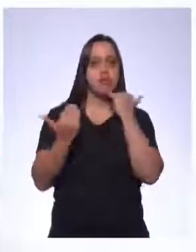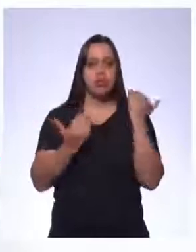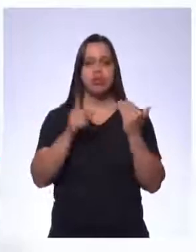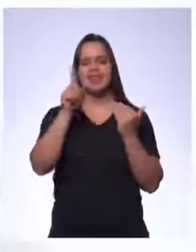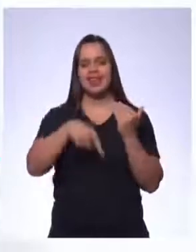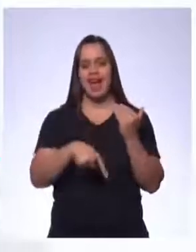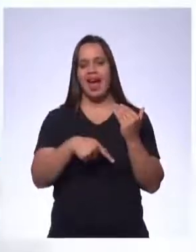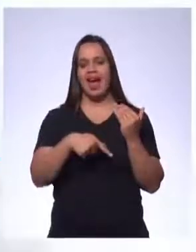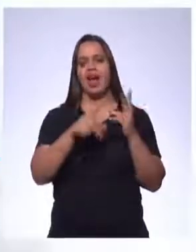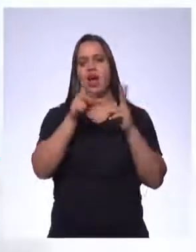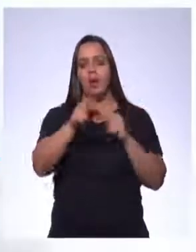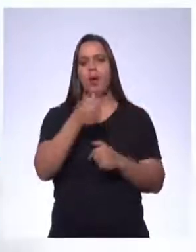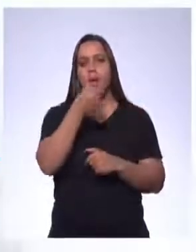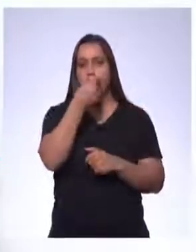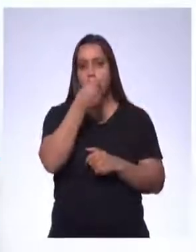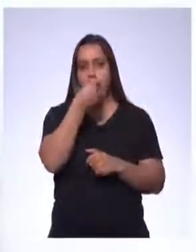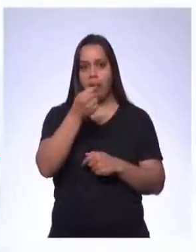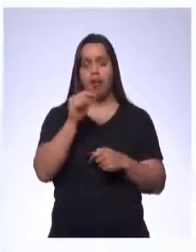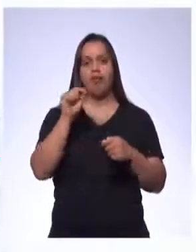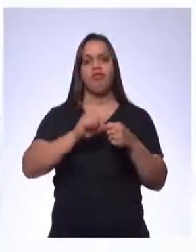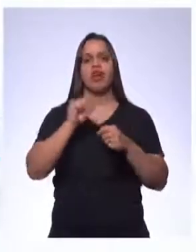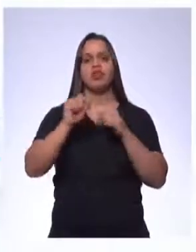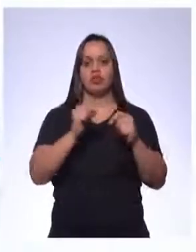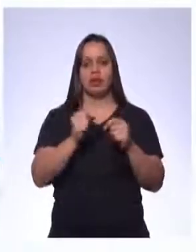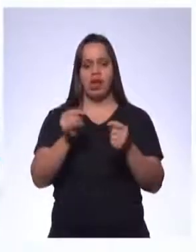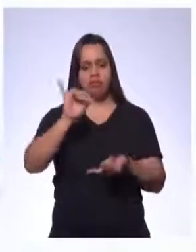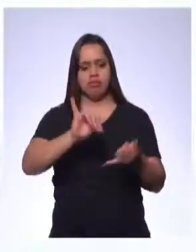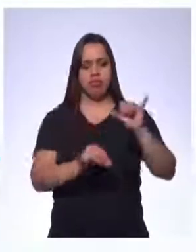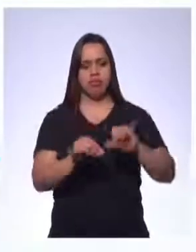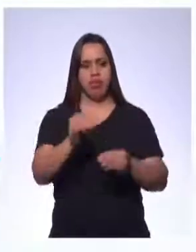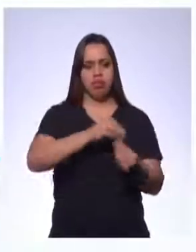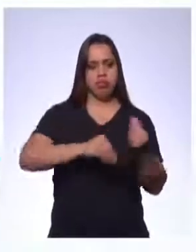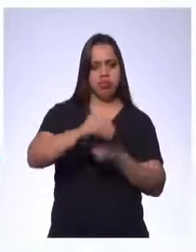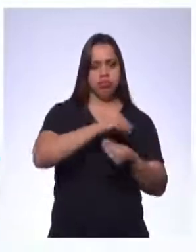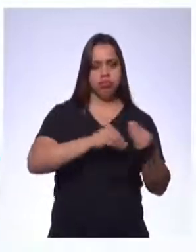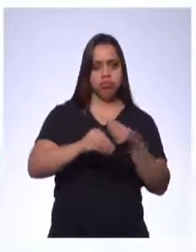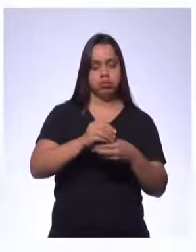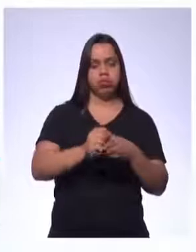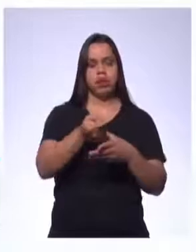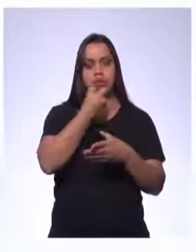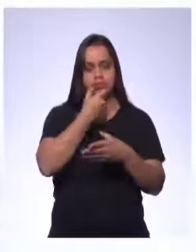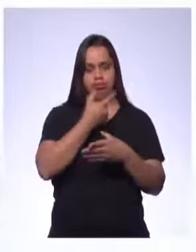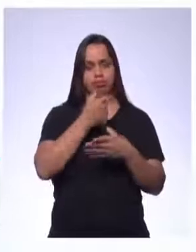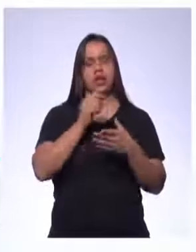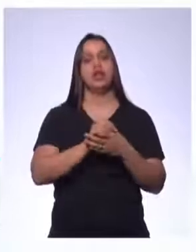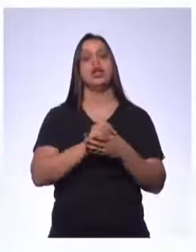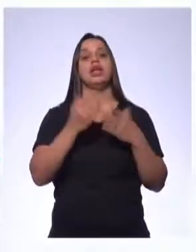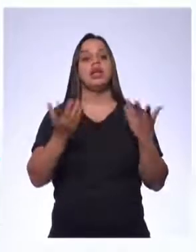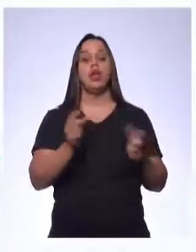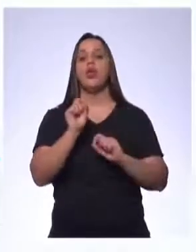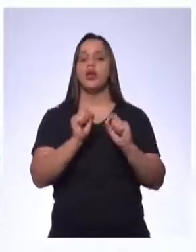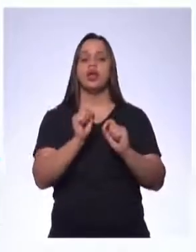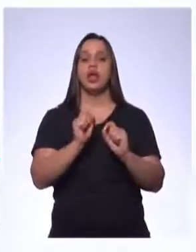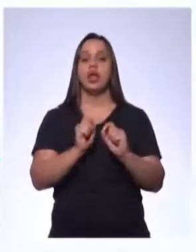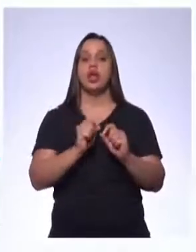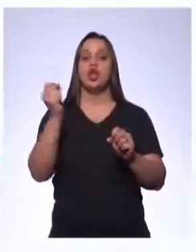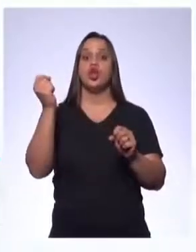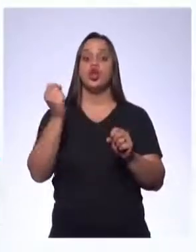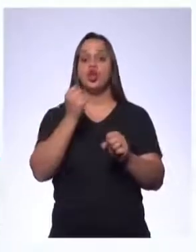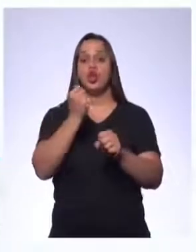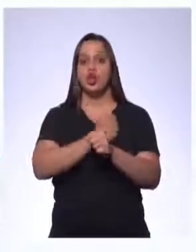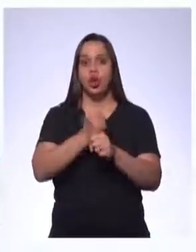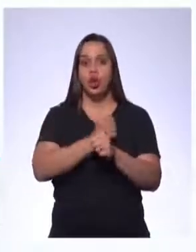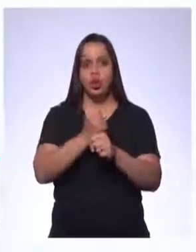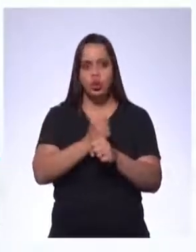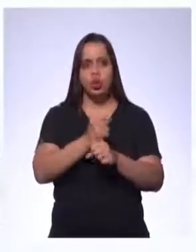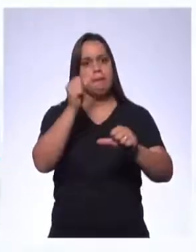caso da gripe, se faz um coquetel com aqueles vírus. Então todo ano essa vacina é renovada. Sempre que